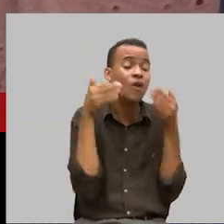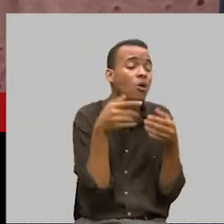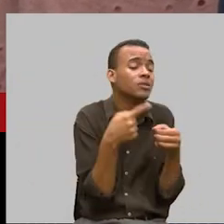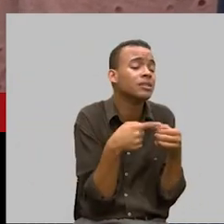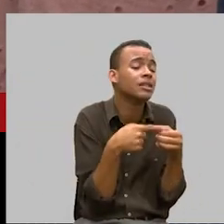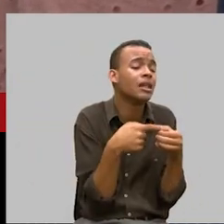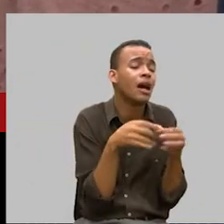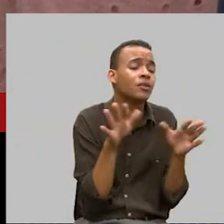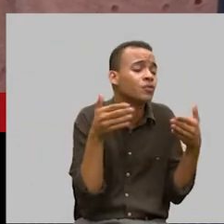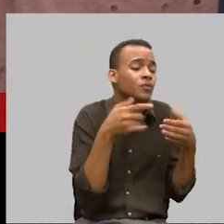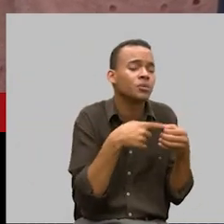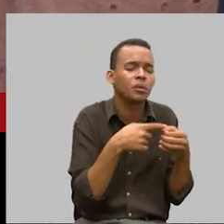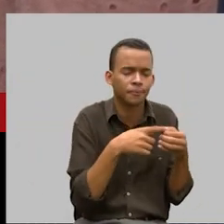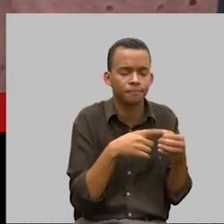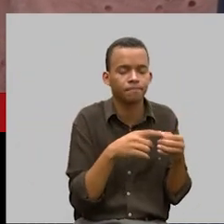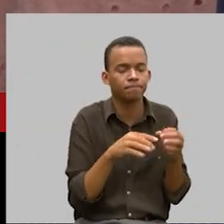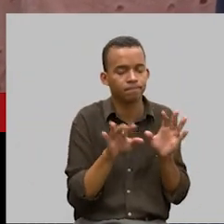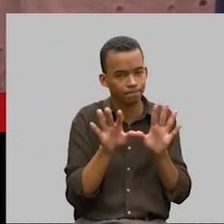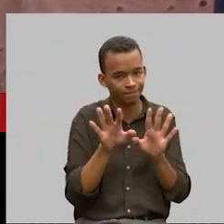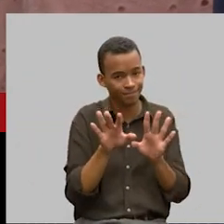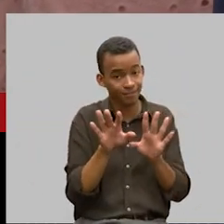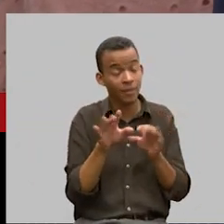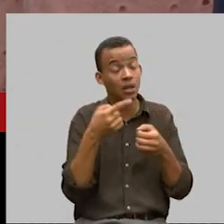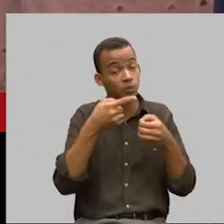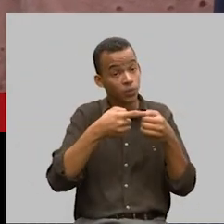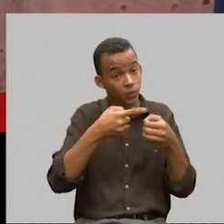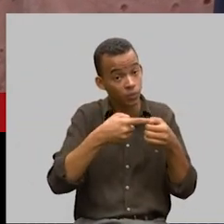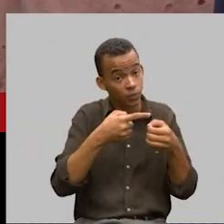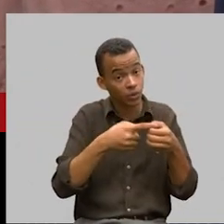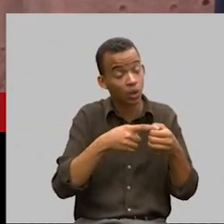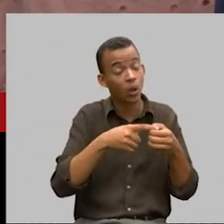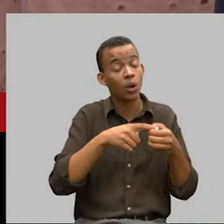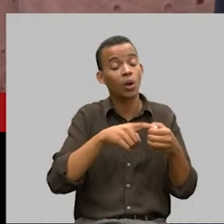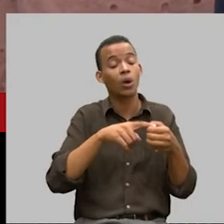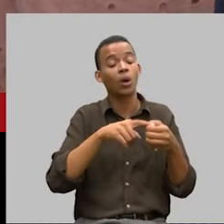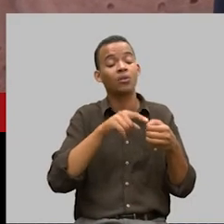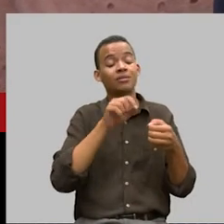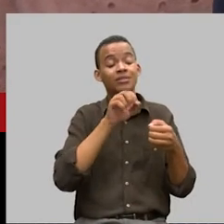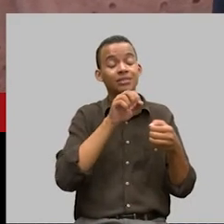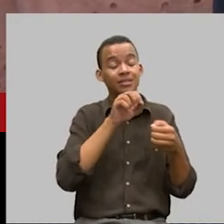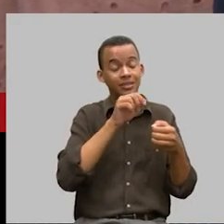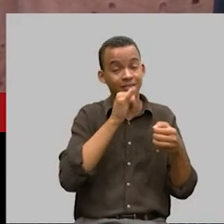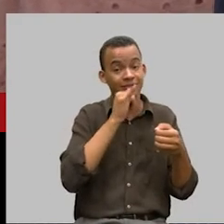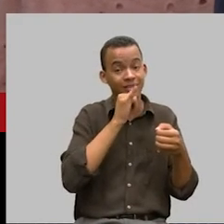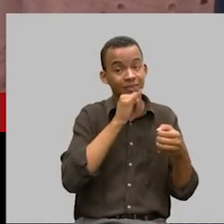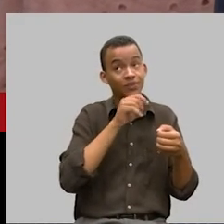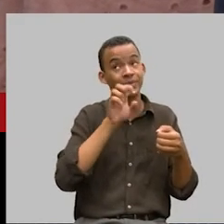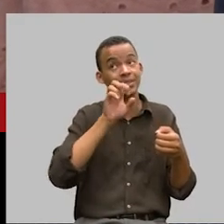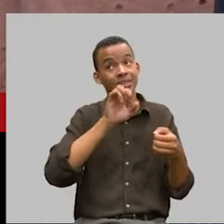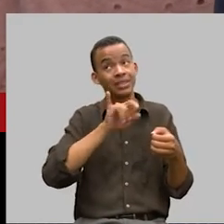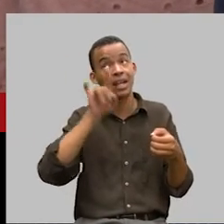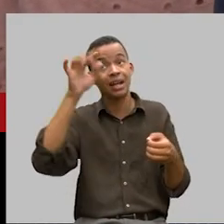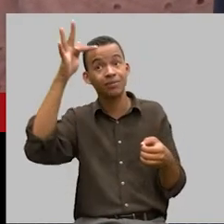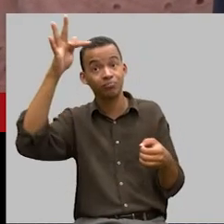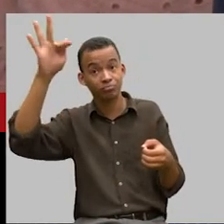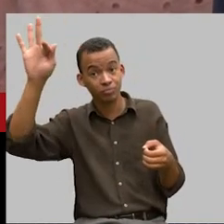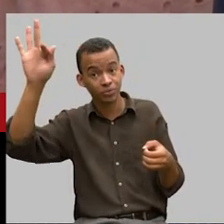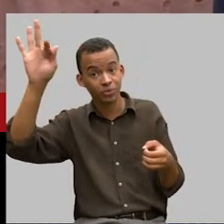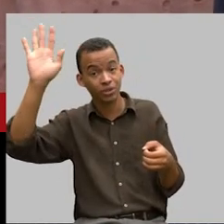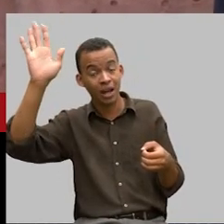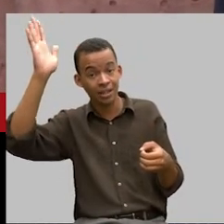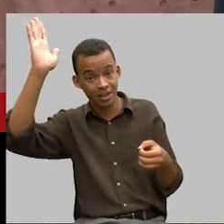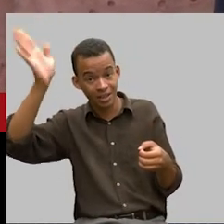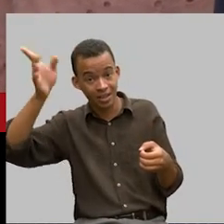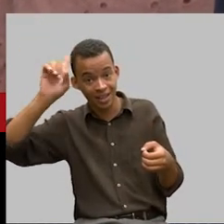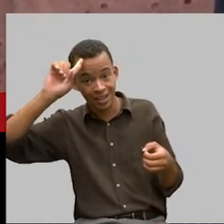plano Municipal só que o Municipal não pode propor uma vírgula que não esteja prevista no Nacional então se a gente